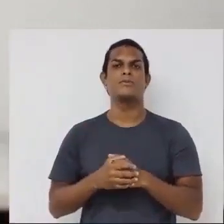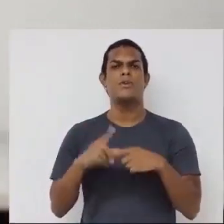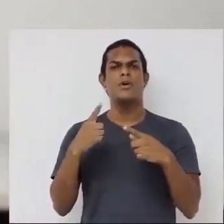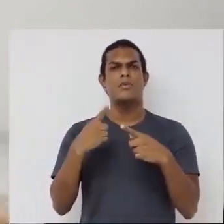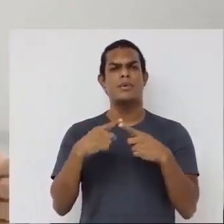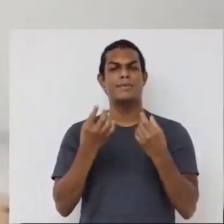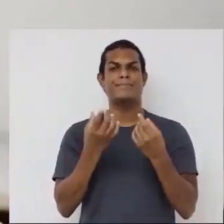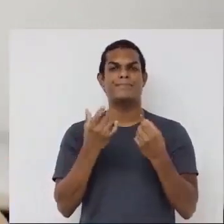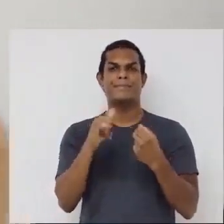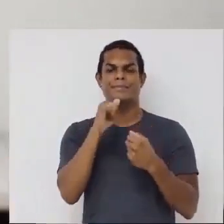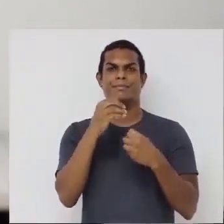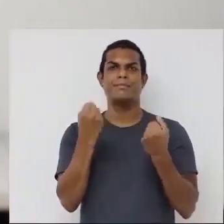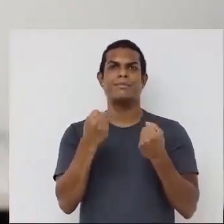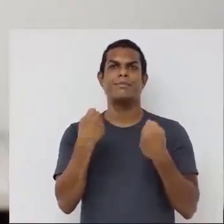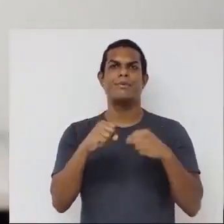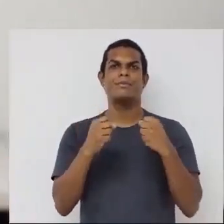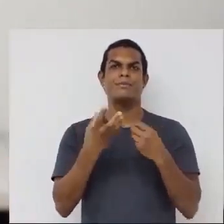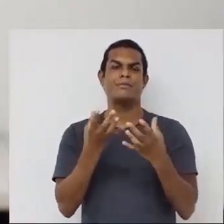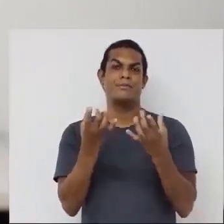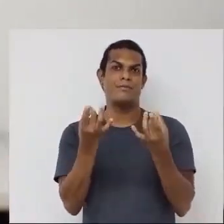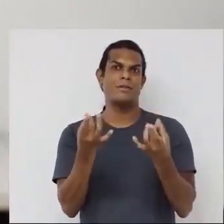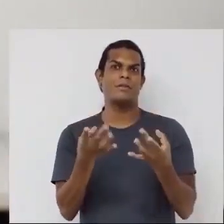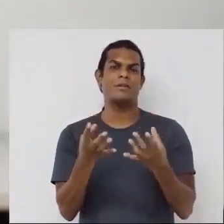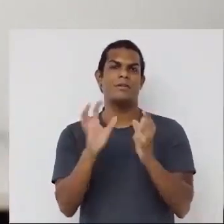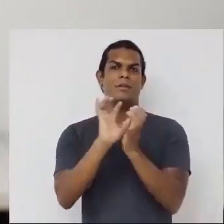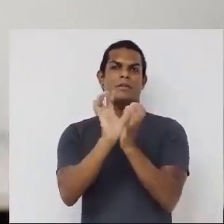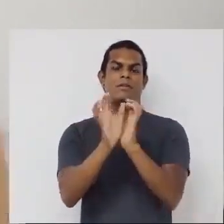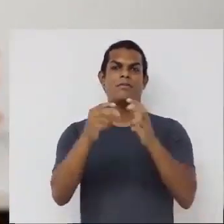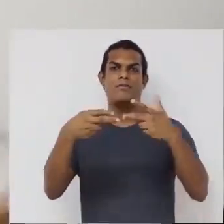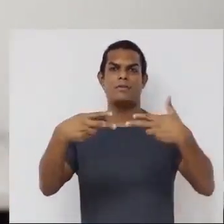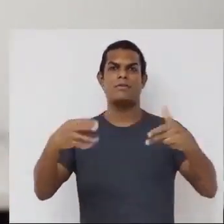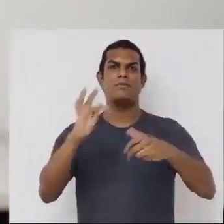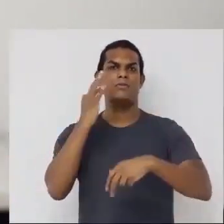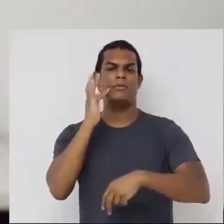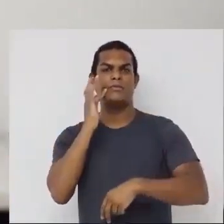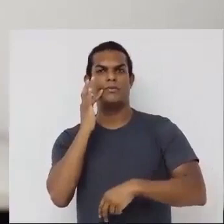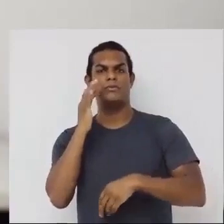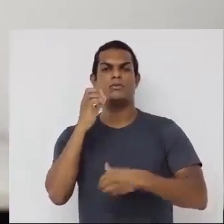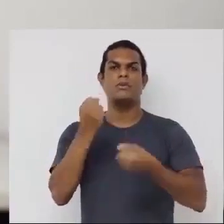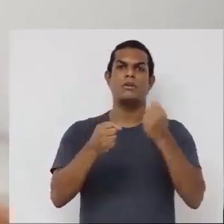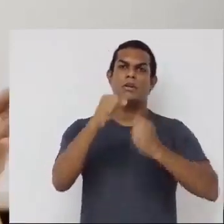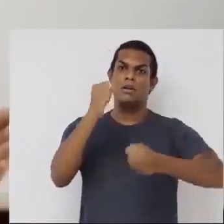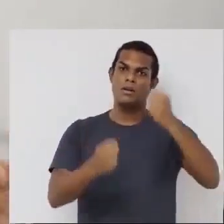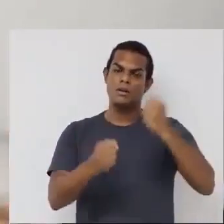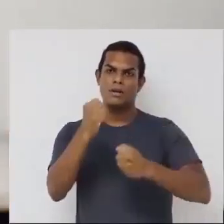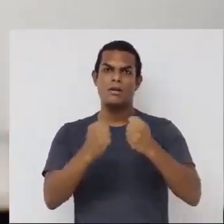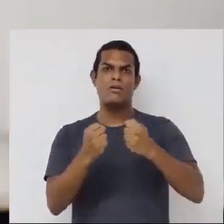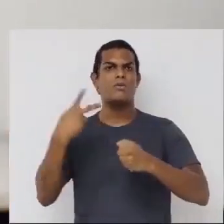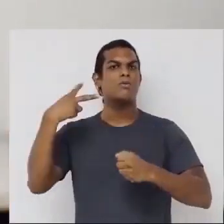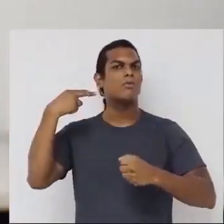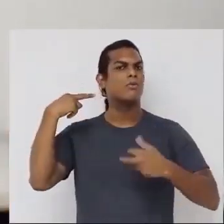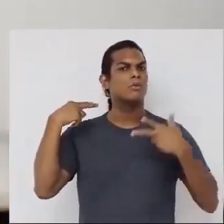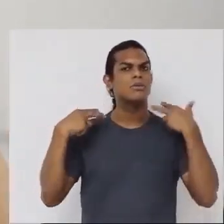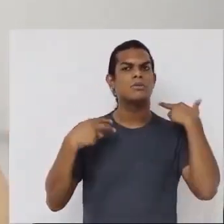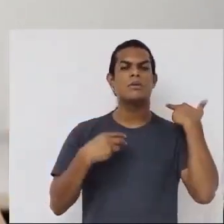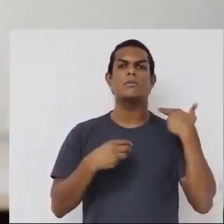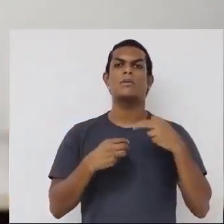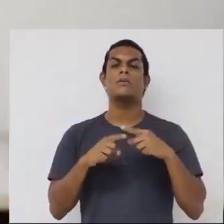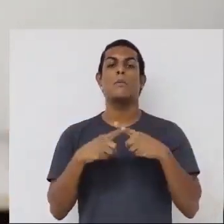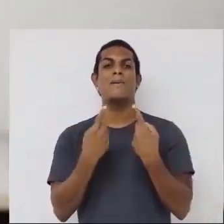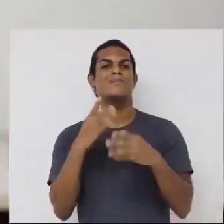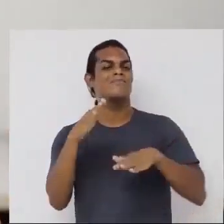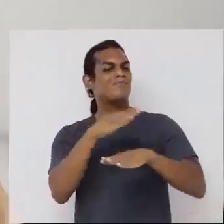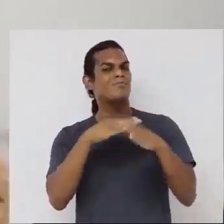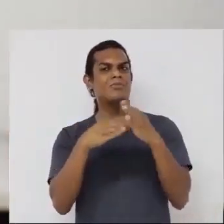fruta e verdura, a venda de carro, eu possa fazer corte de cabelo, mas tudo isso que a empresa